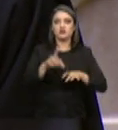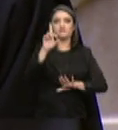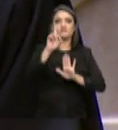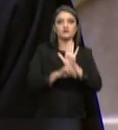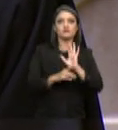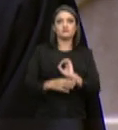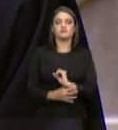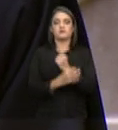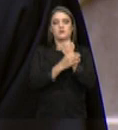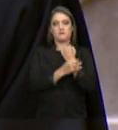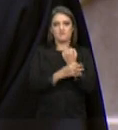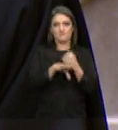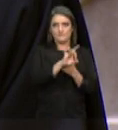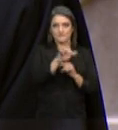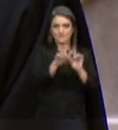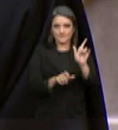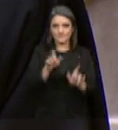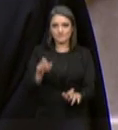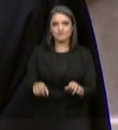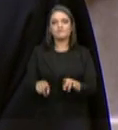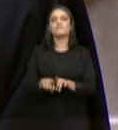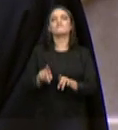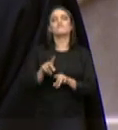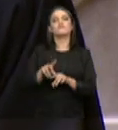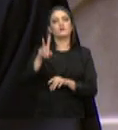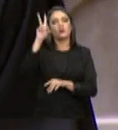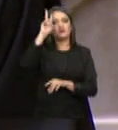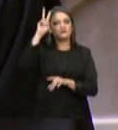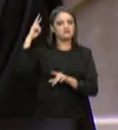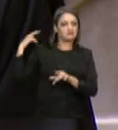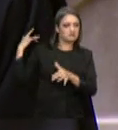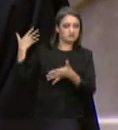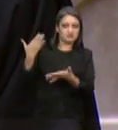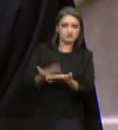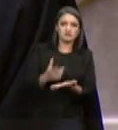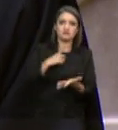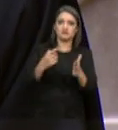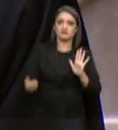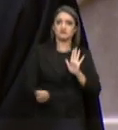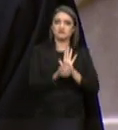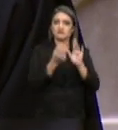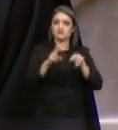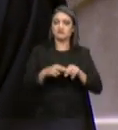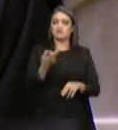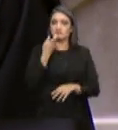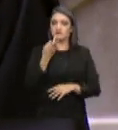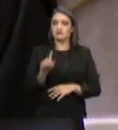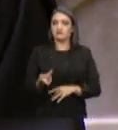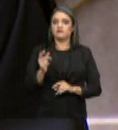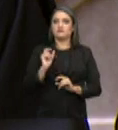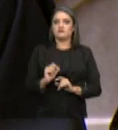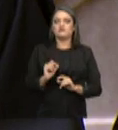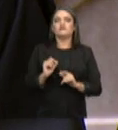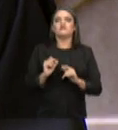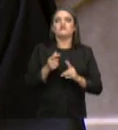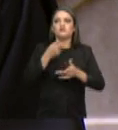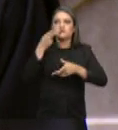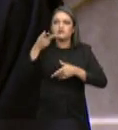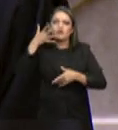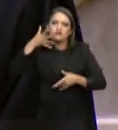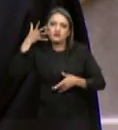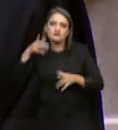garantias individuais são registros de sua trajetória intelectual marcada pelo dom da palavra dita e da palavra escrita